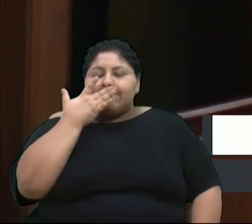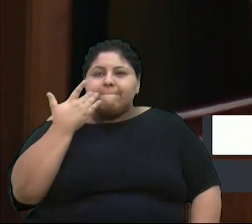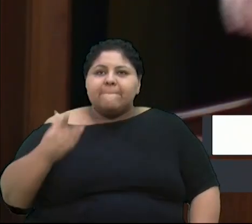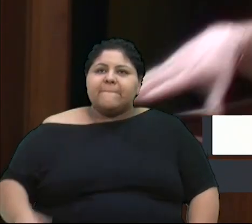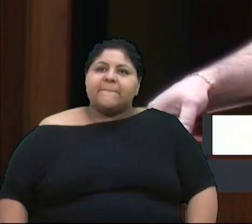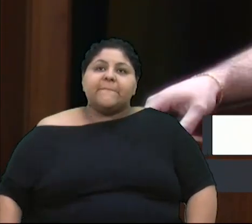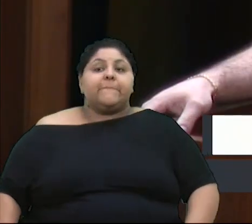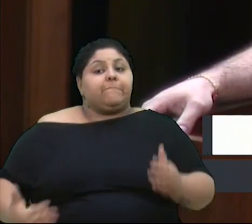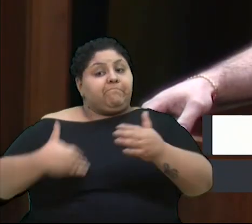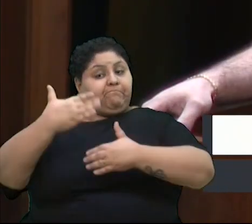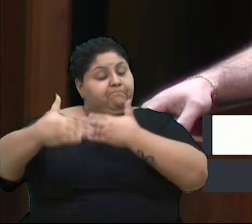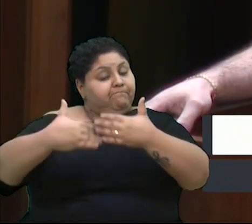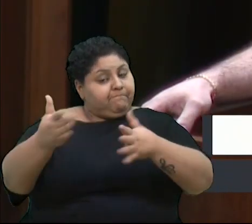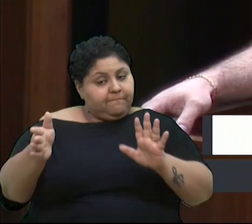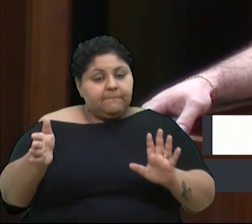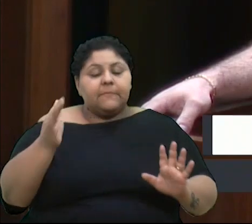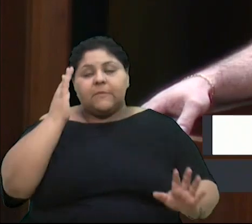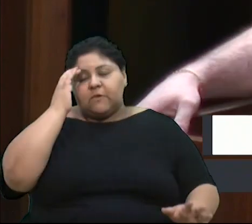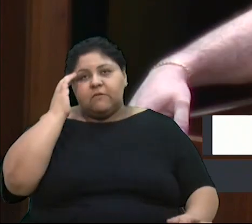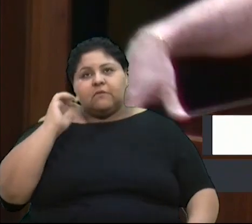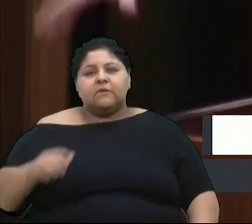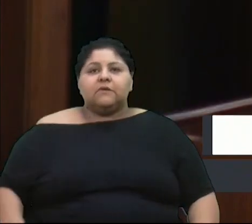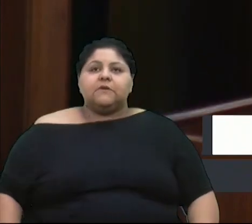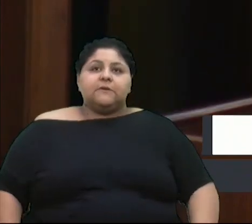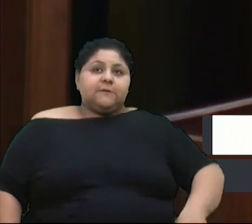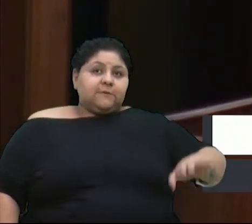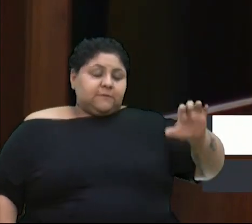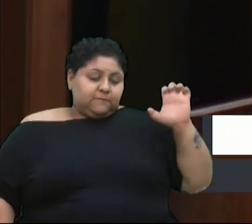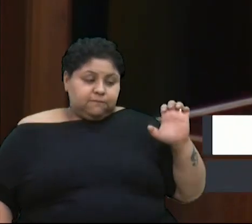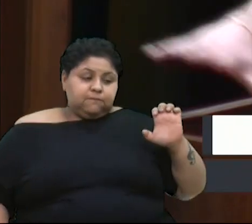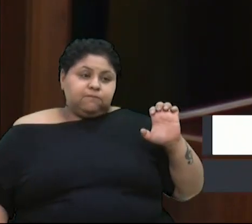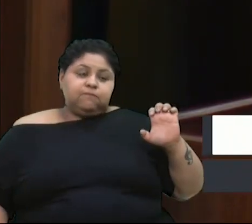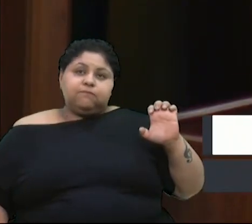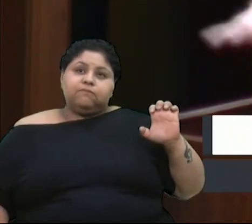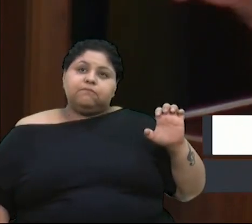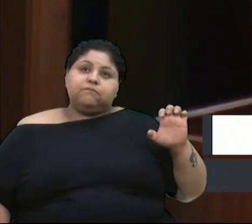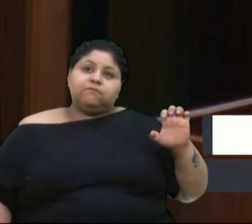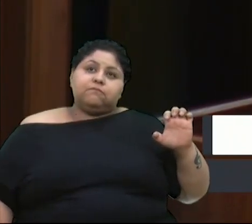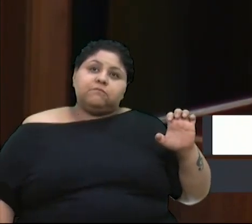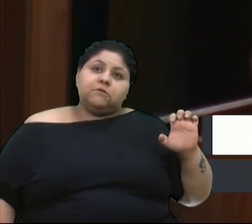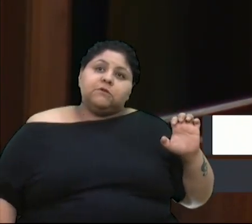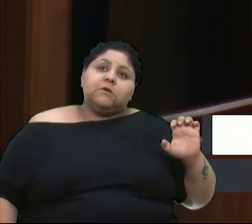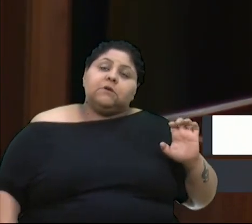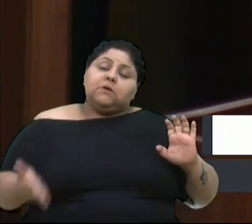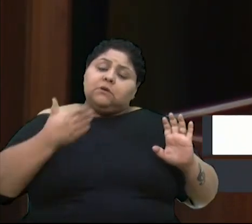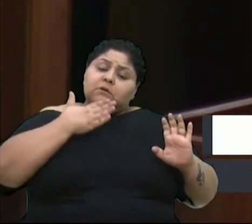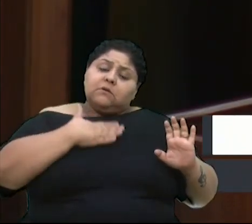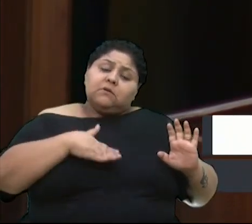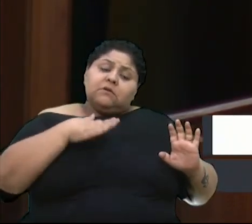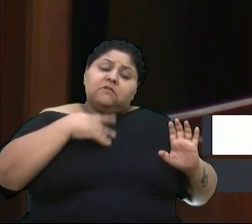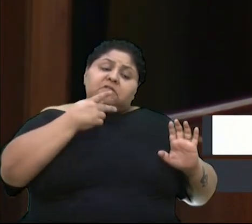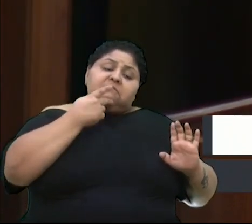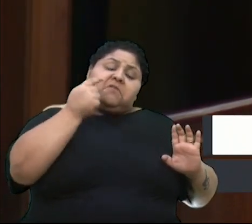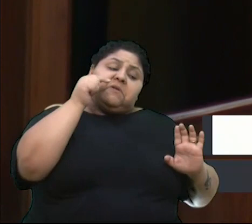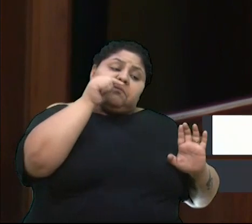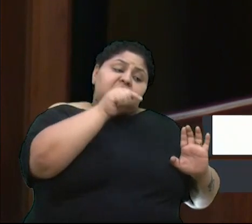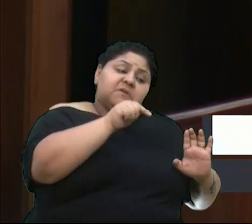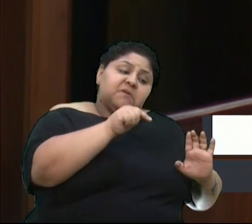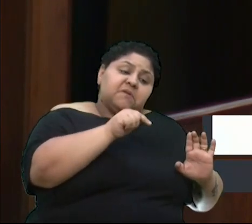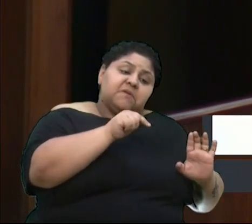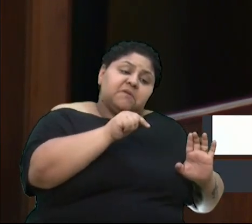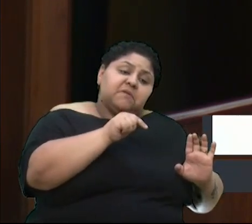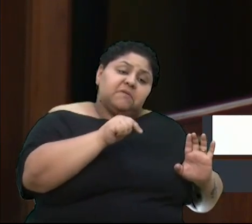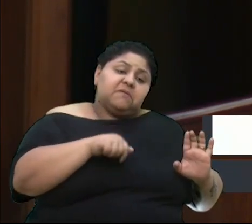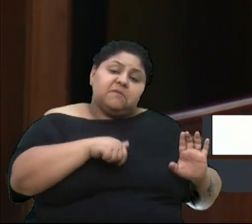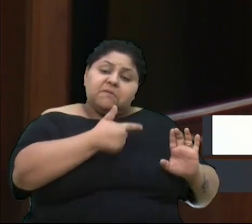Vou mais além. A esquerda botou panos quentes, fala uma coisinha aqui, uma coisinha ali.